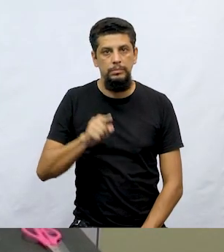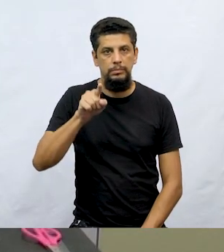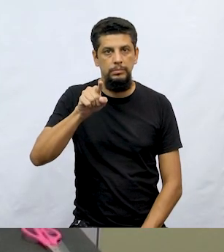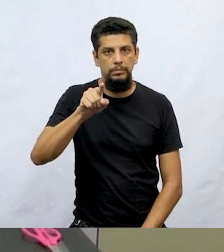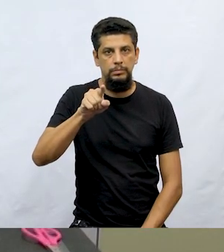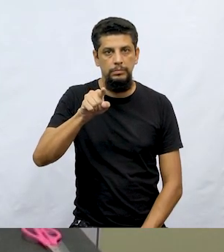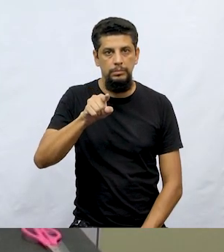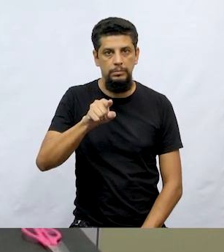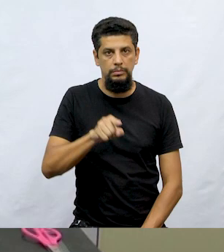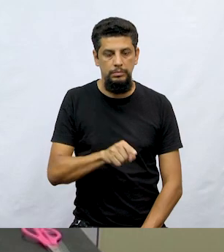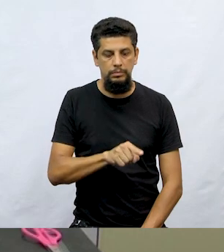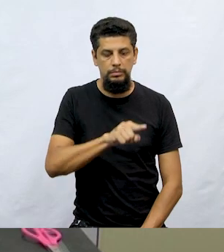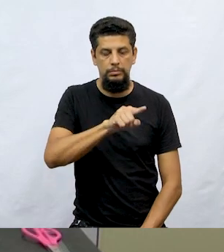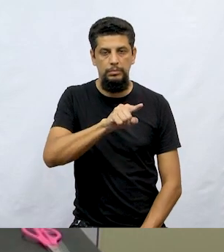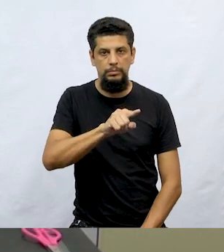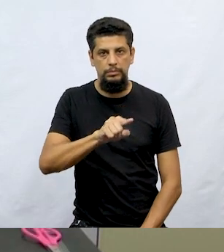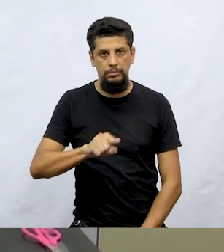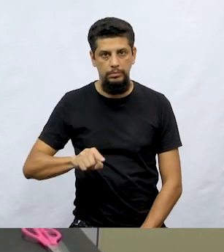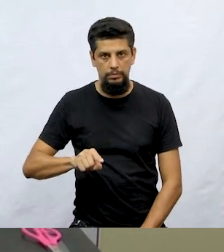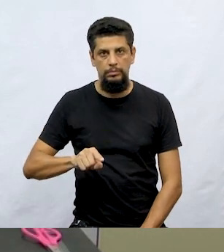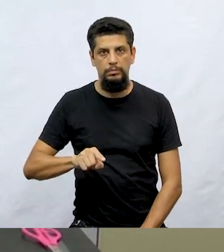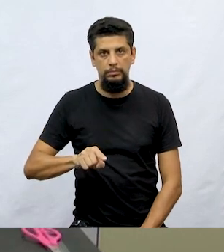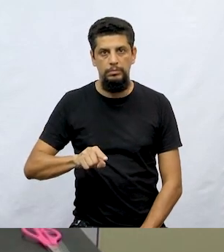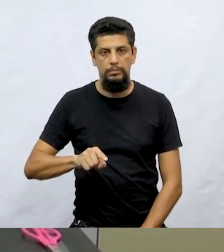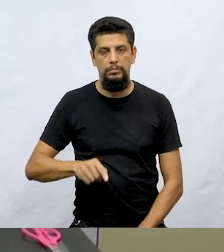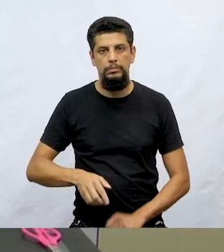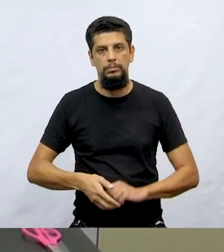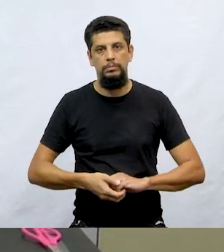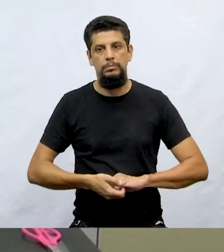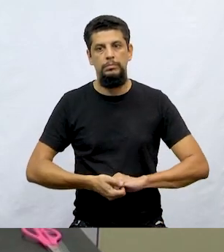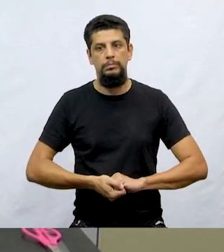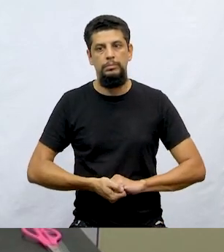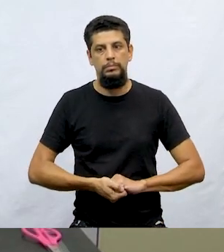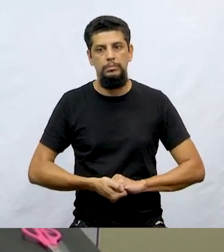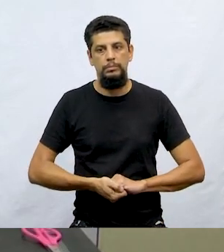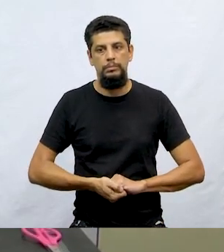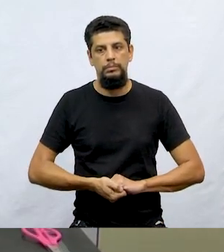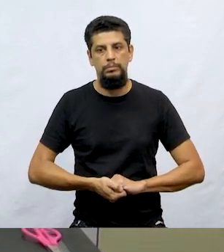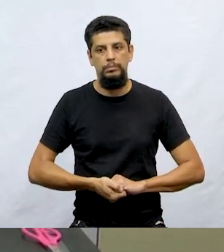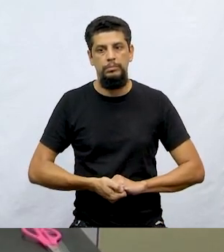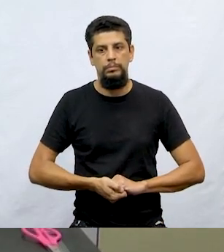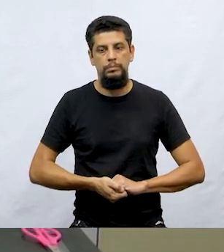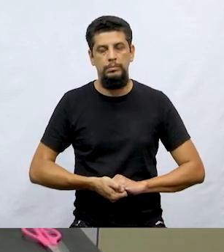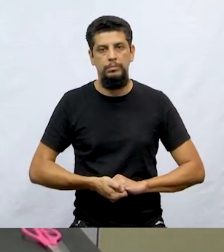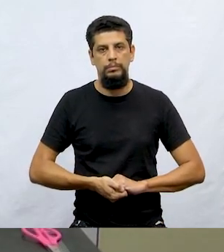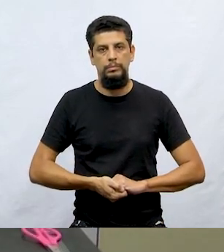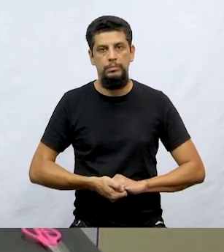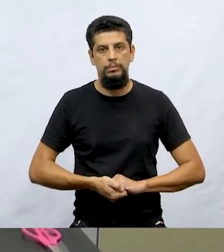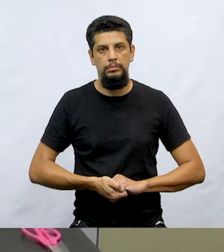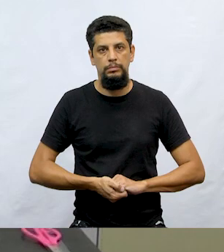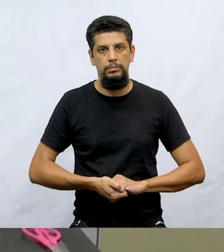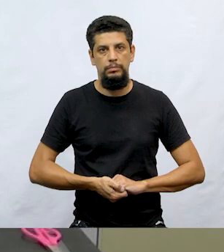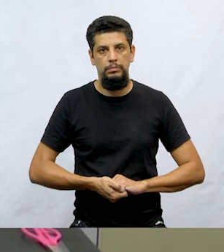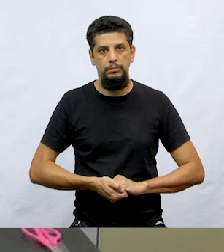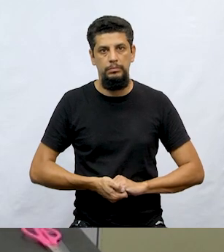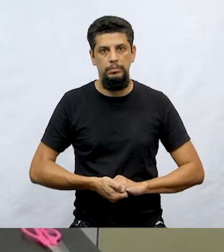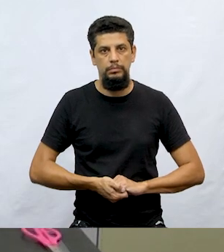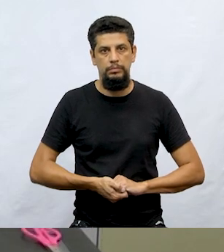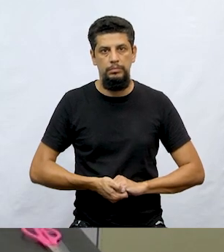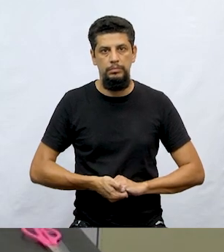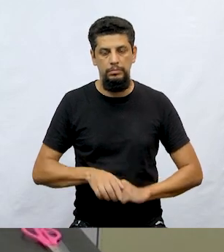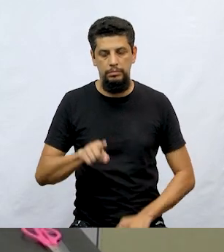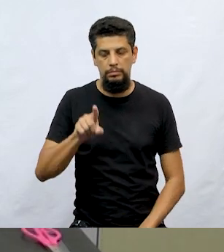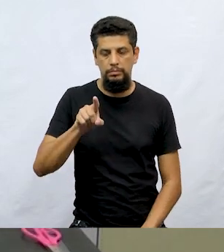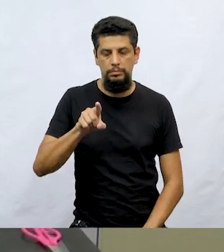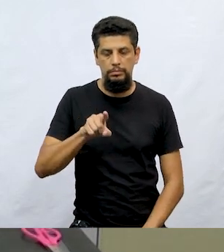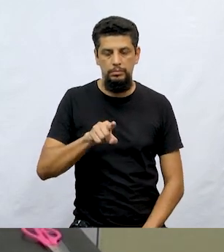X, X, X, X, X. Olha lá. Dois riscos, né,